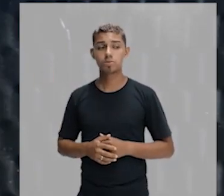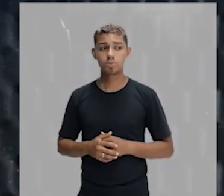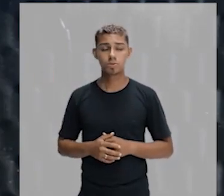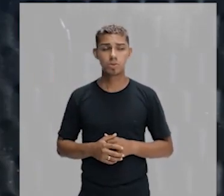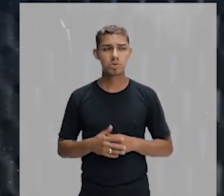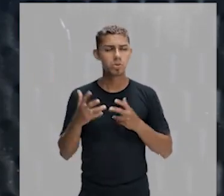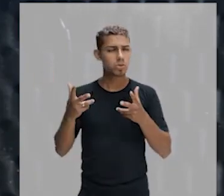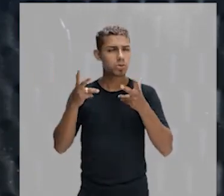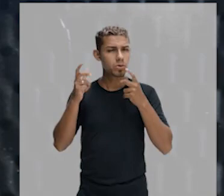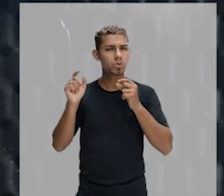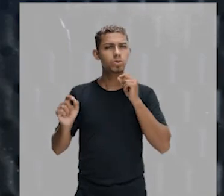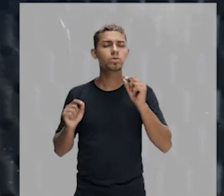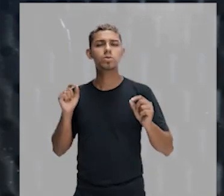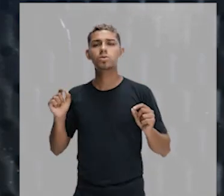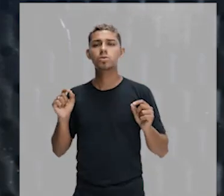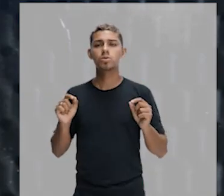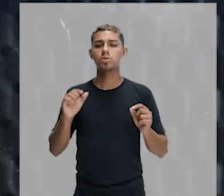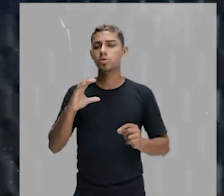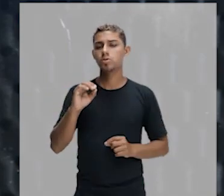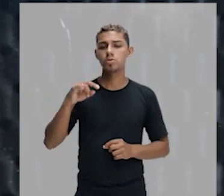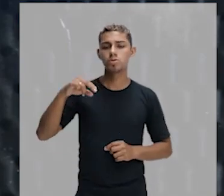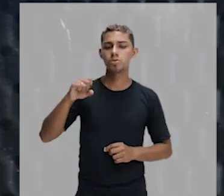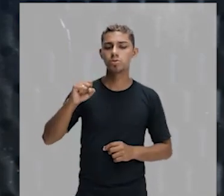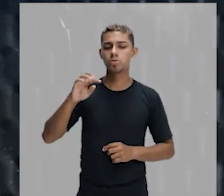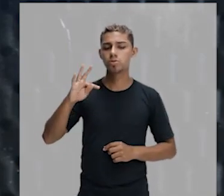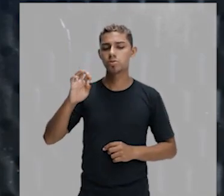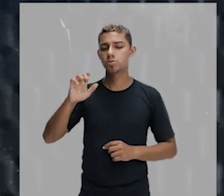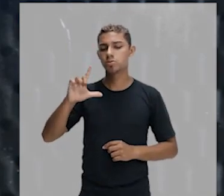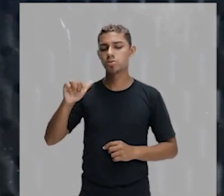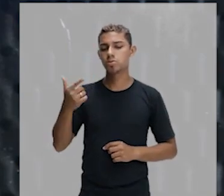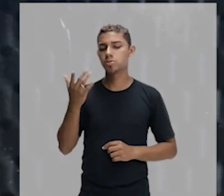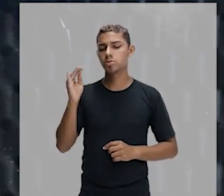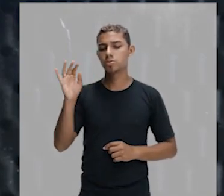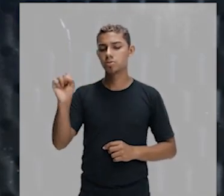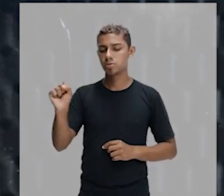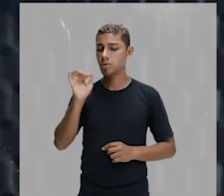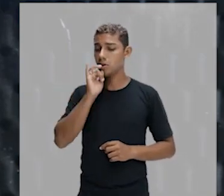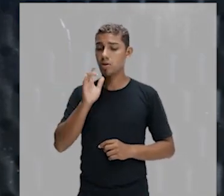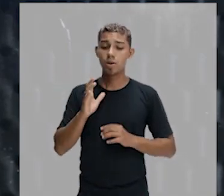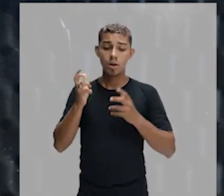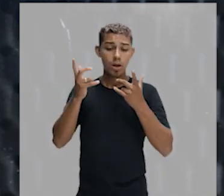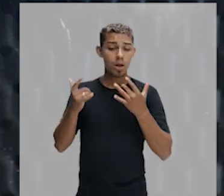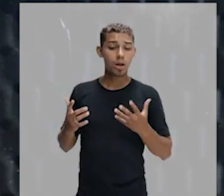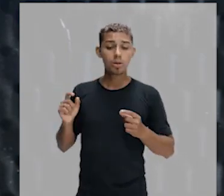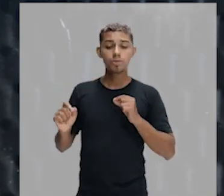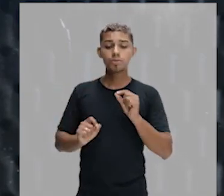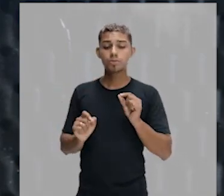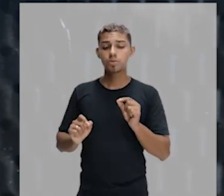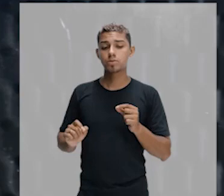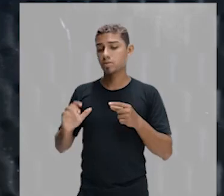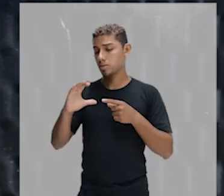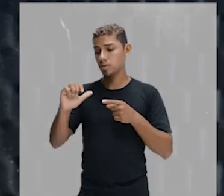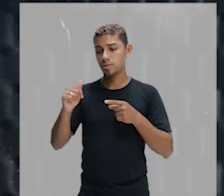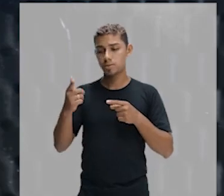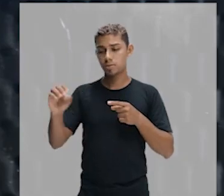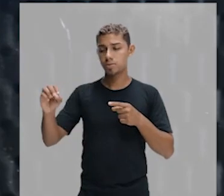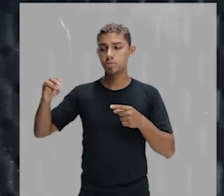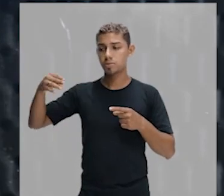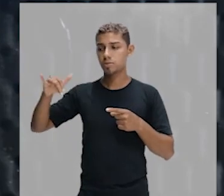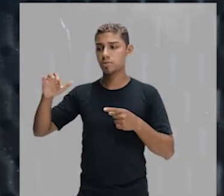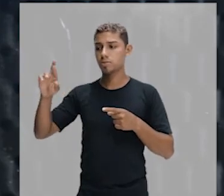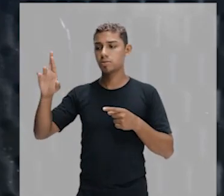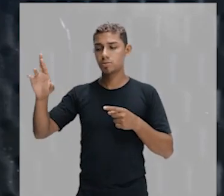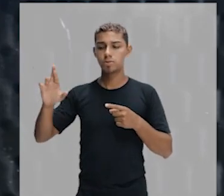Convencionou-se as constelações, certo? Bem como nós já falamos aqui, a Cão Maior, onde está lá